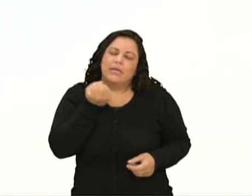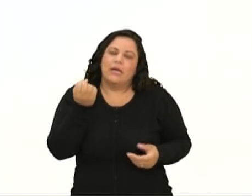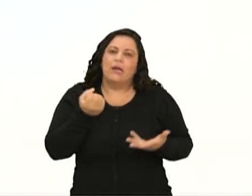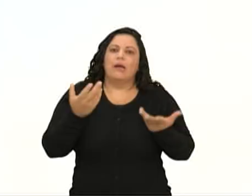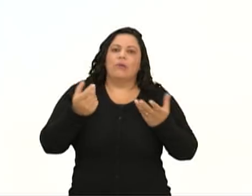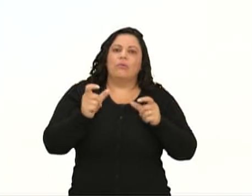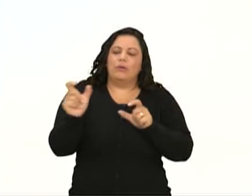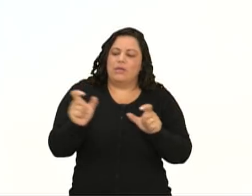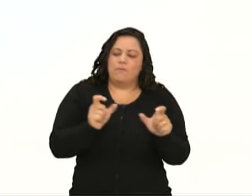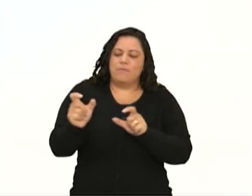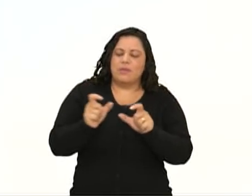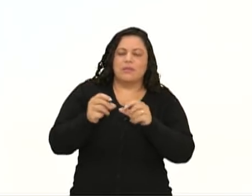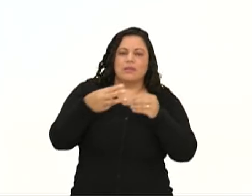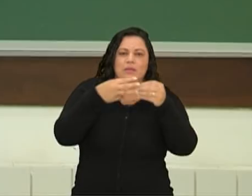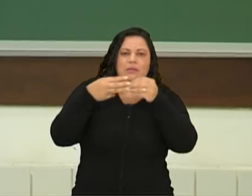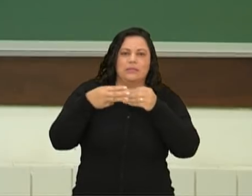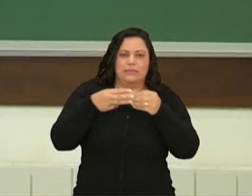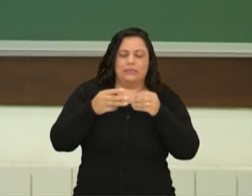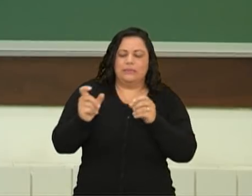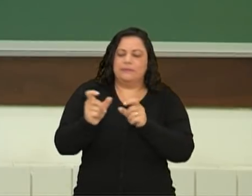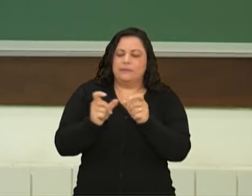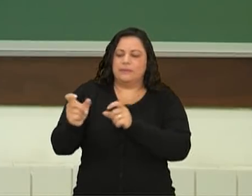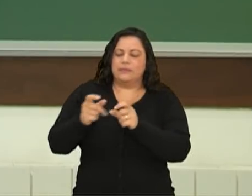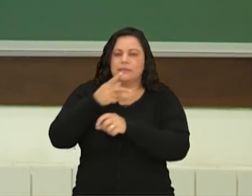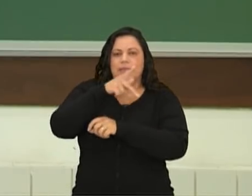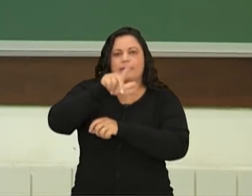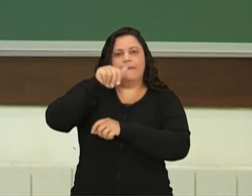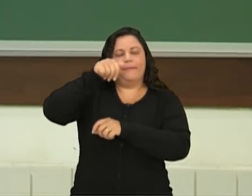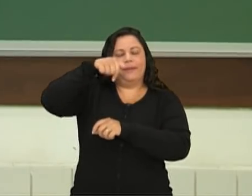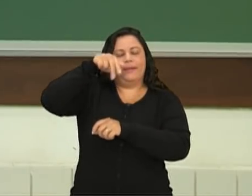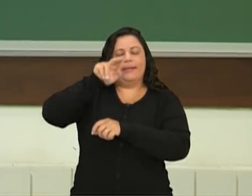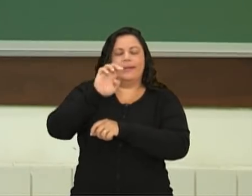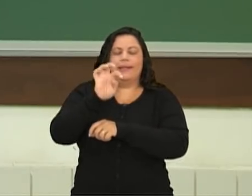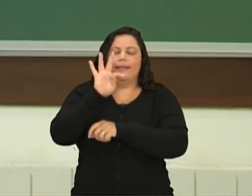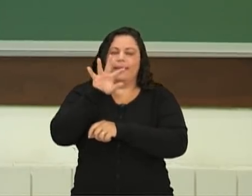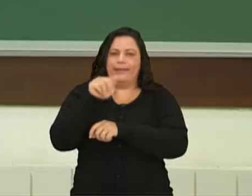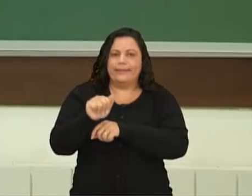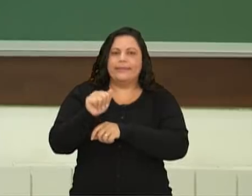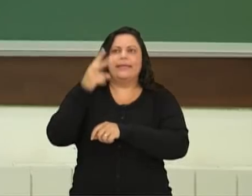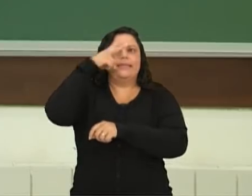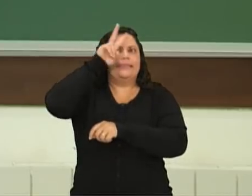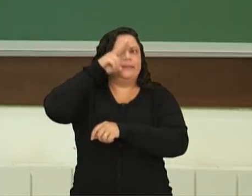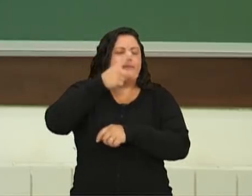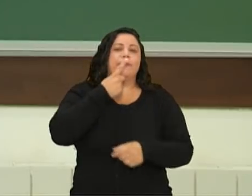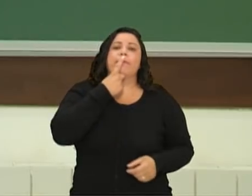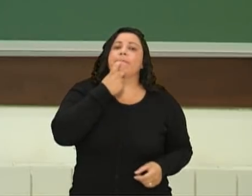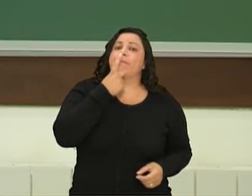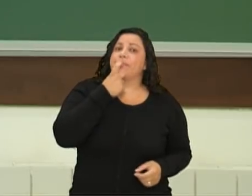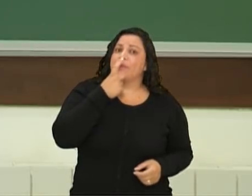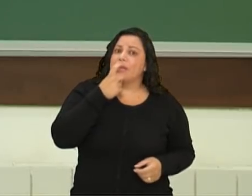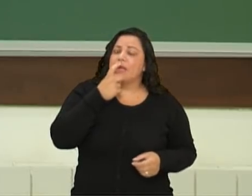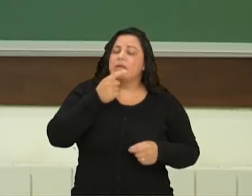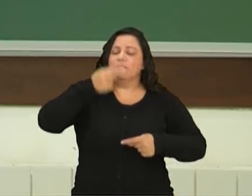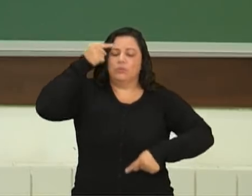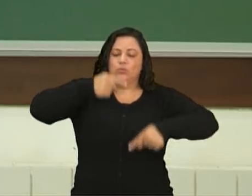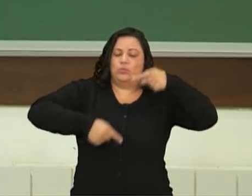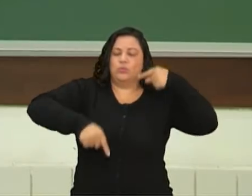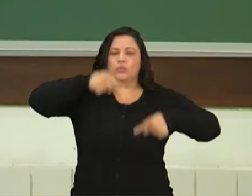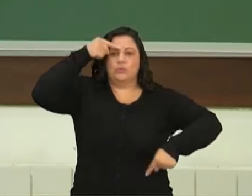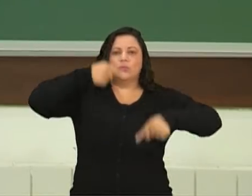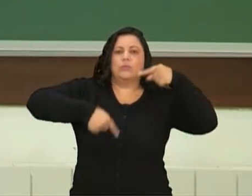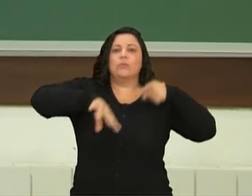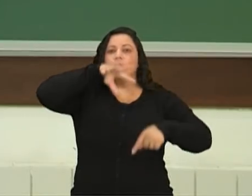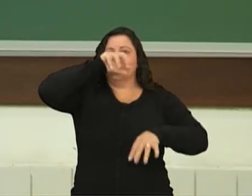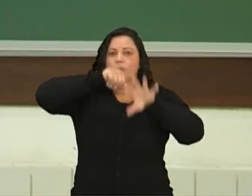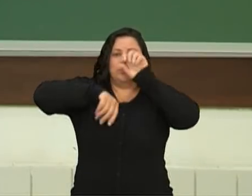fragmentos de células, que são as plaquetas. Relembrando rapidinho aqui, glóbulos vermelhos, transporte de oxigênio,